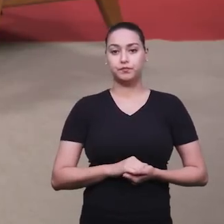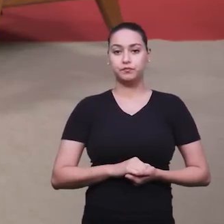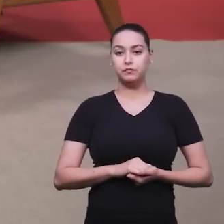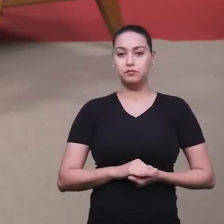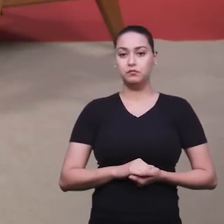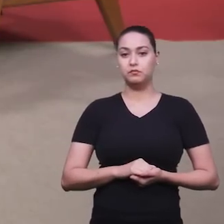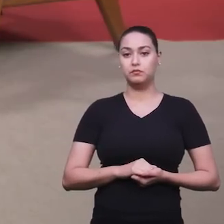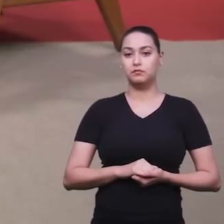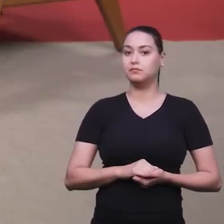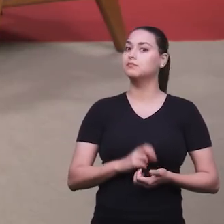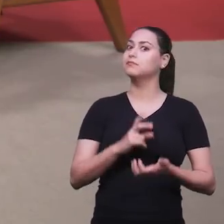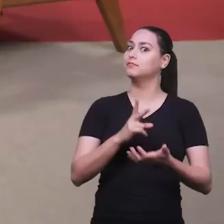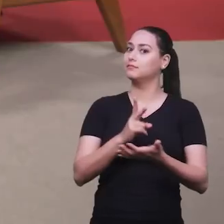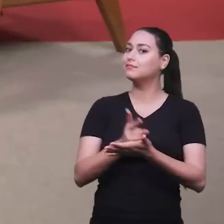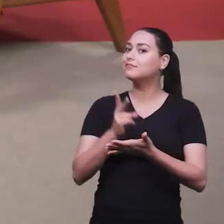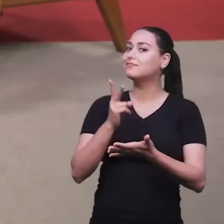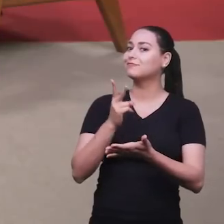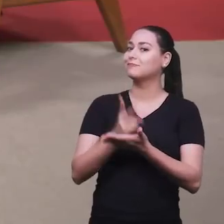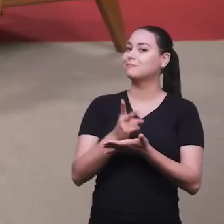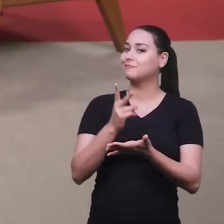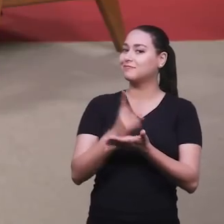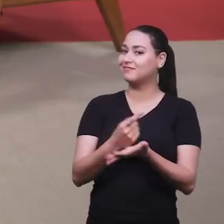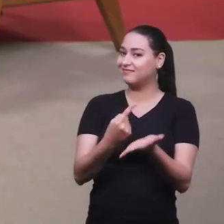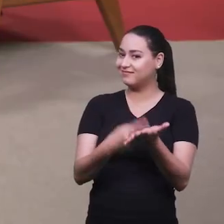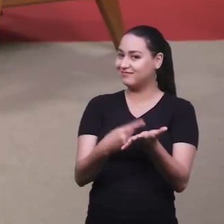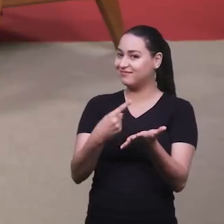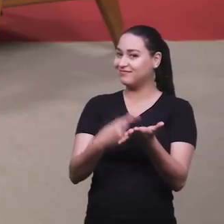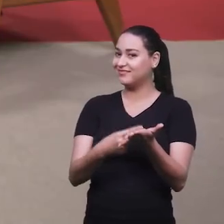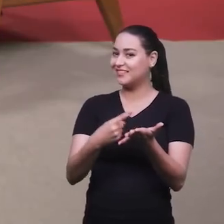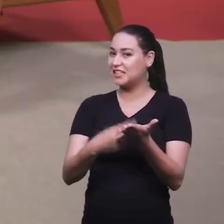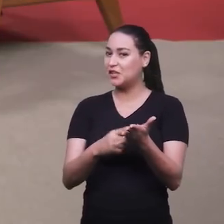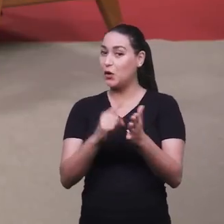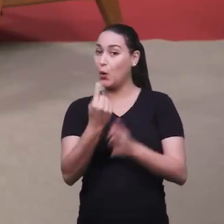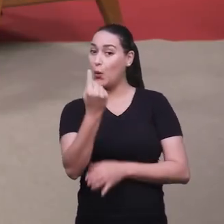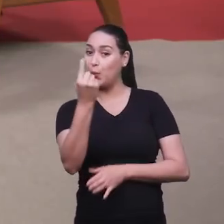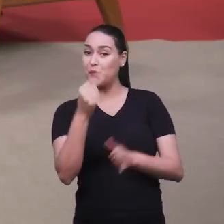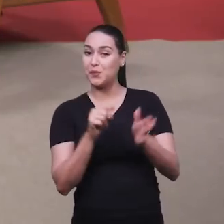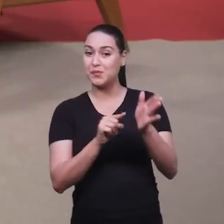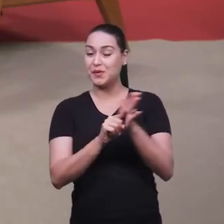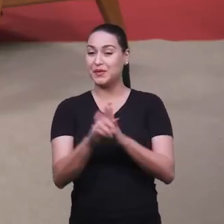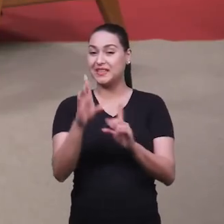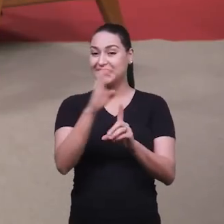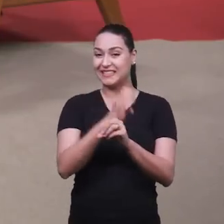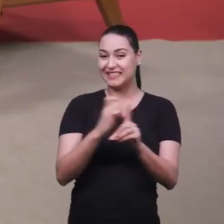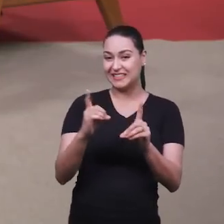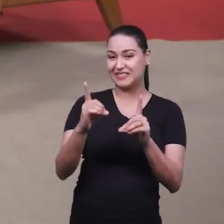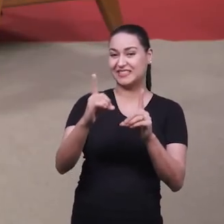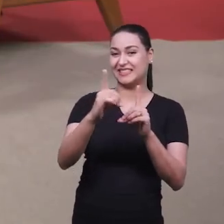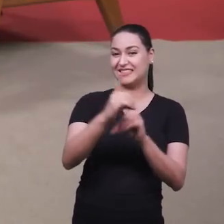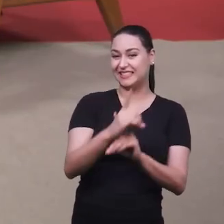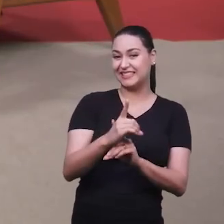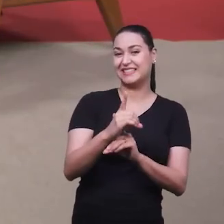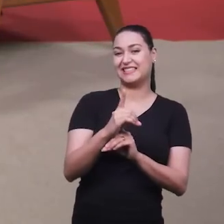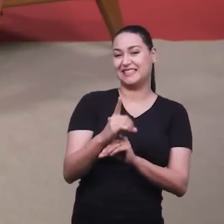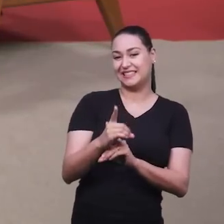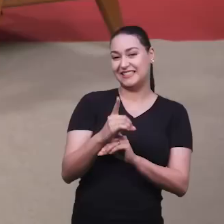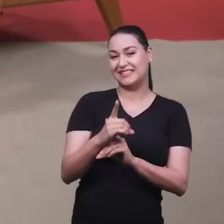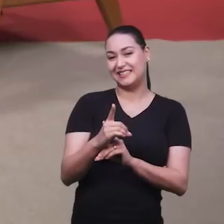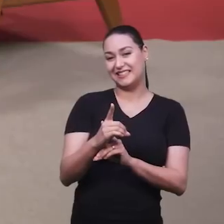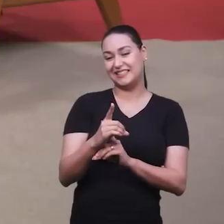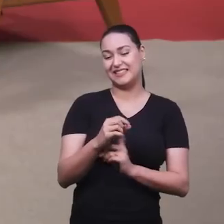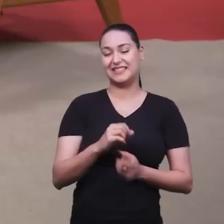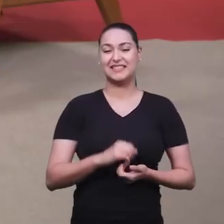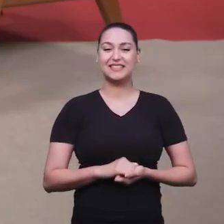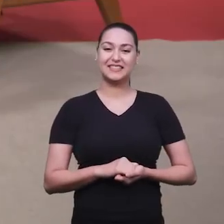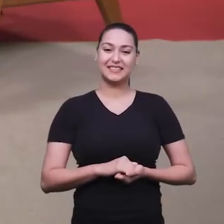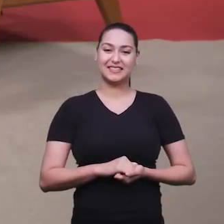a sua participação. Essa questão sempre coincide com uma daquelas perguntas da